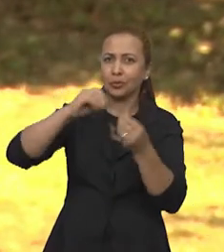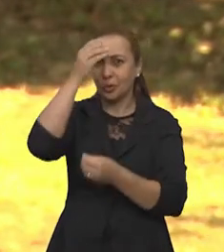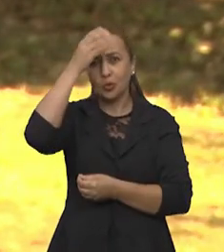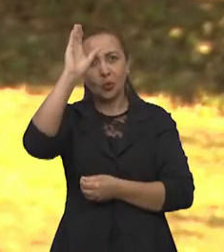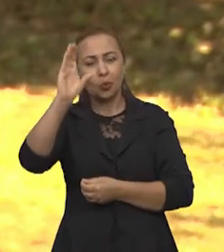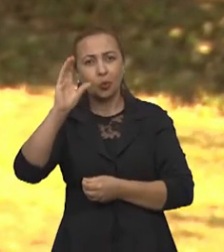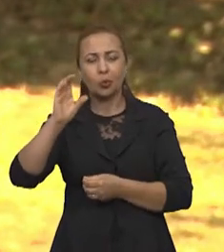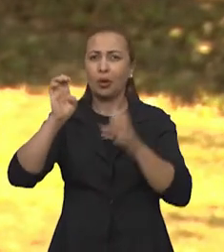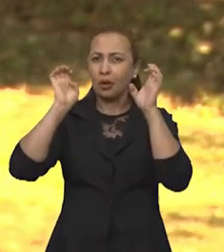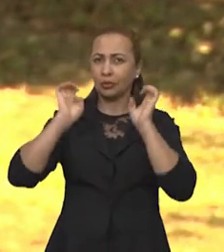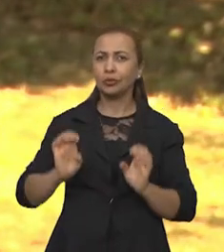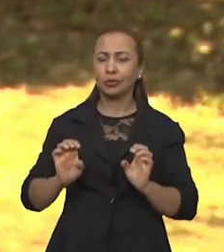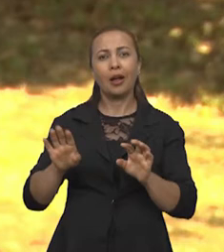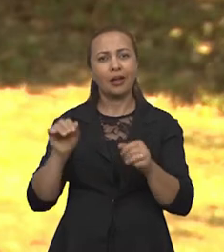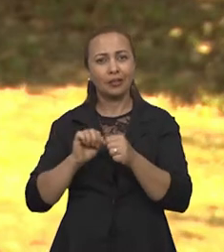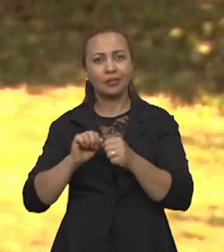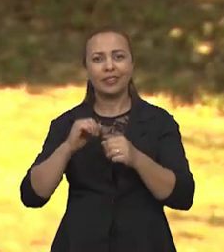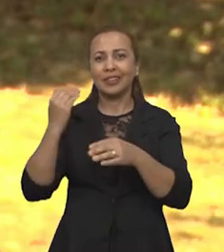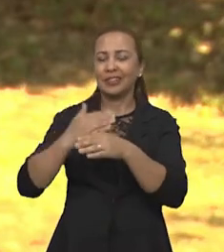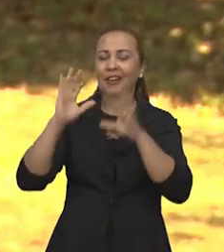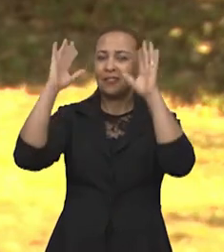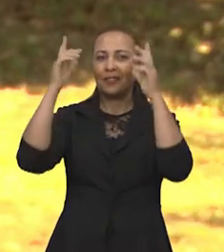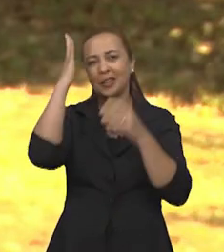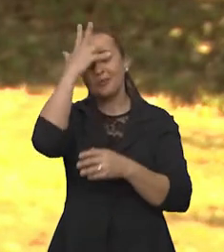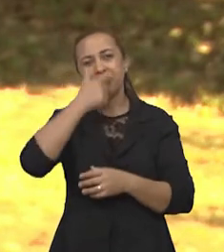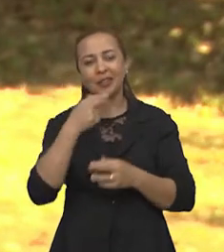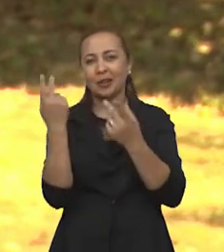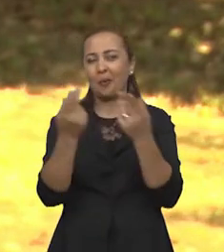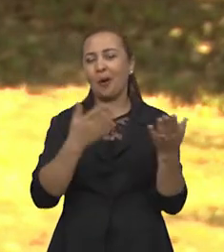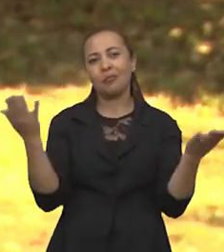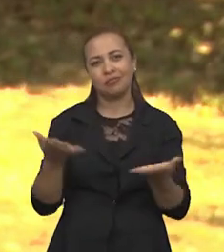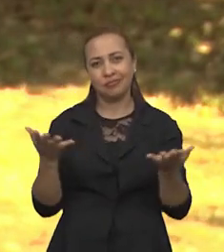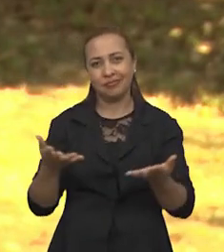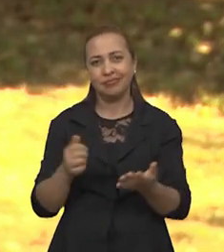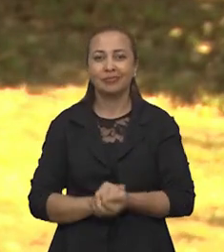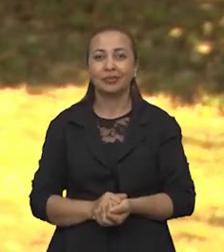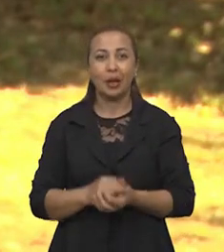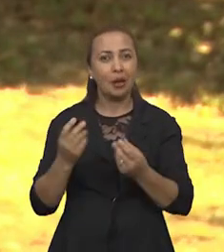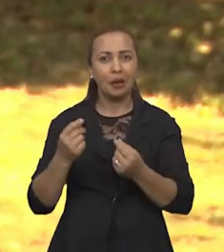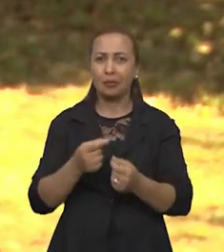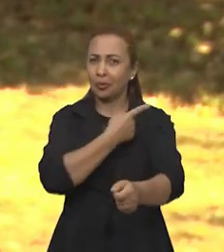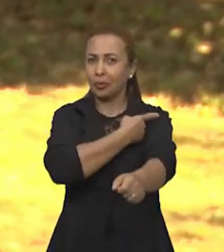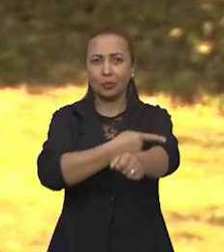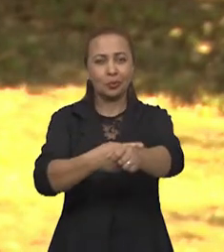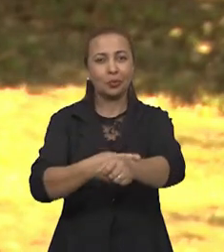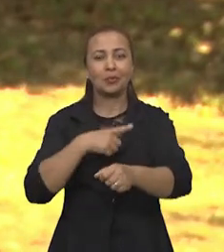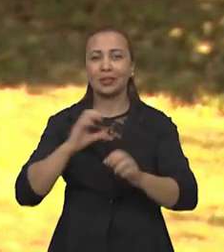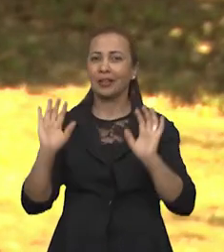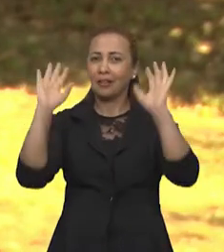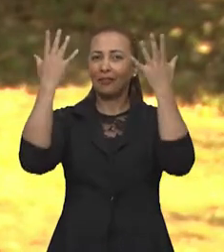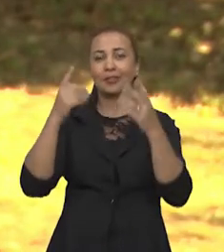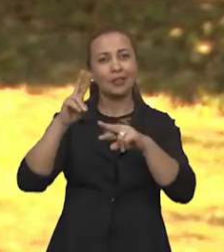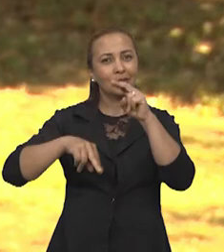mistura de culturas e etnias que construiu essa festa linda do jeito que acontece até hoje. E muitos dos costumes dos